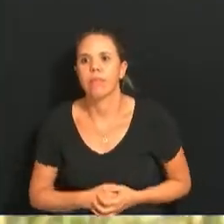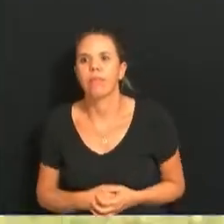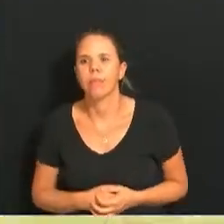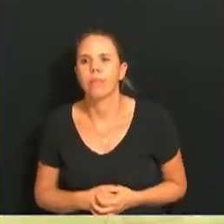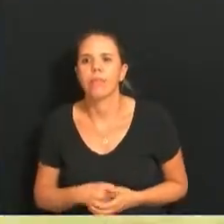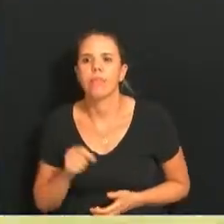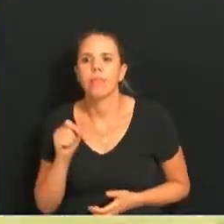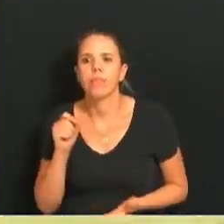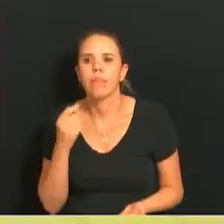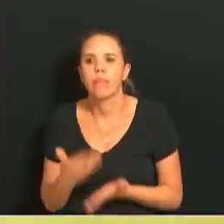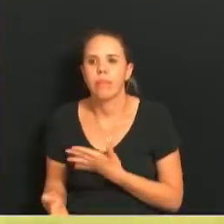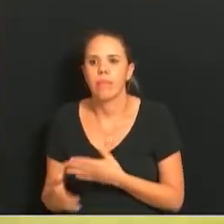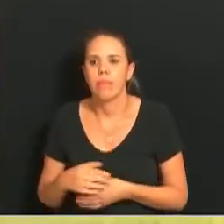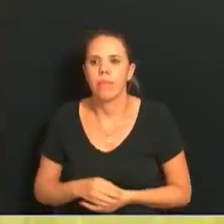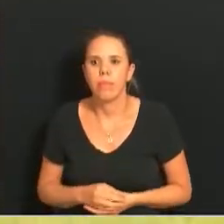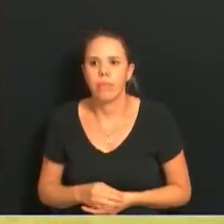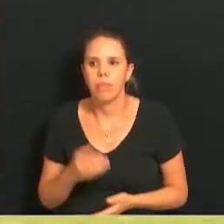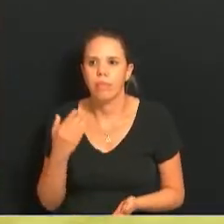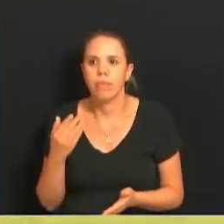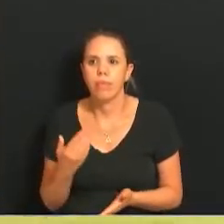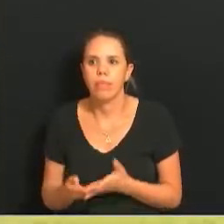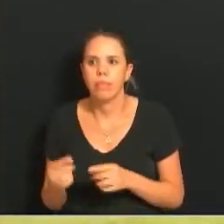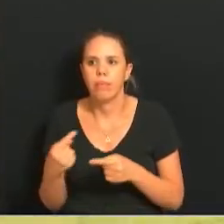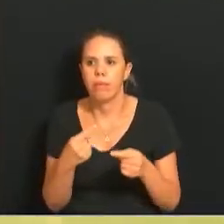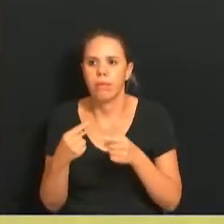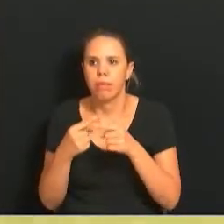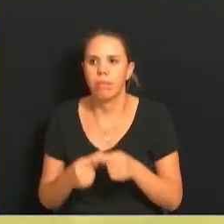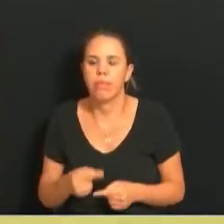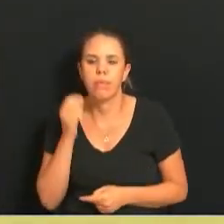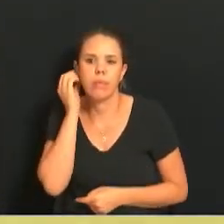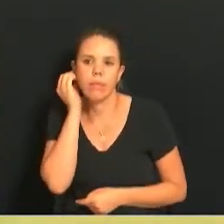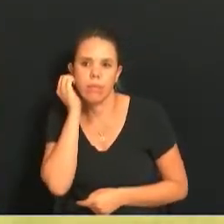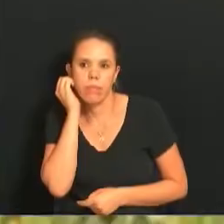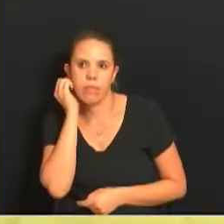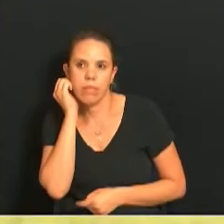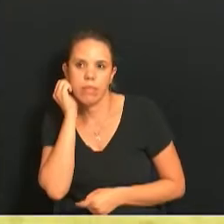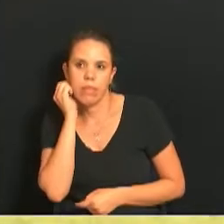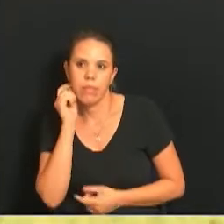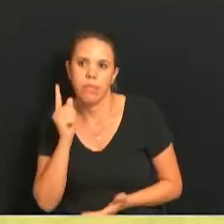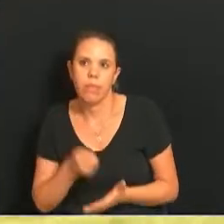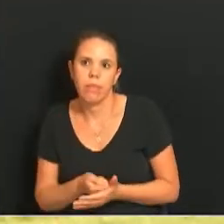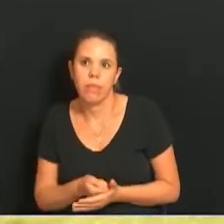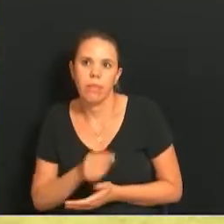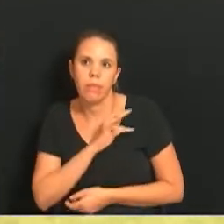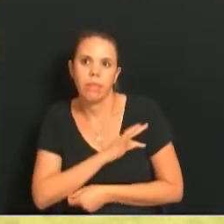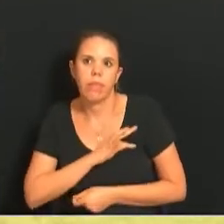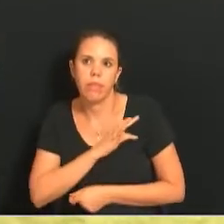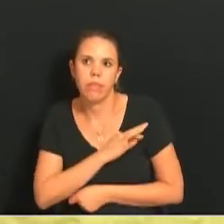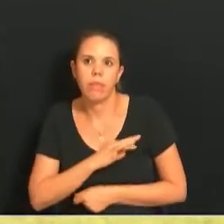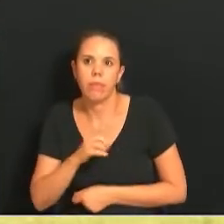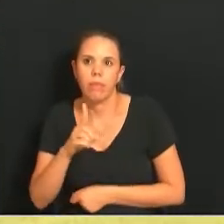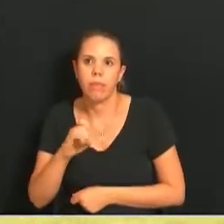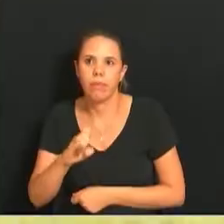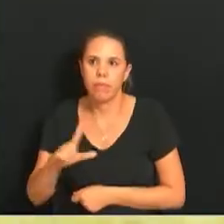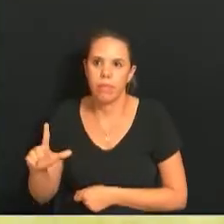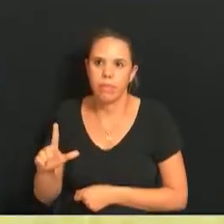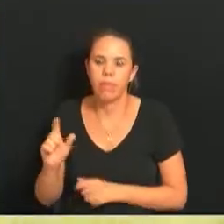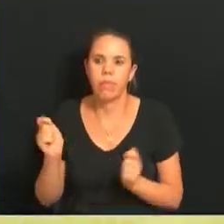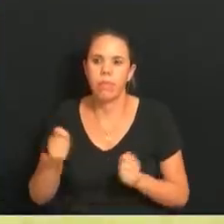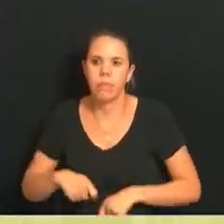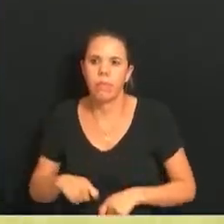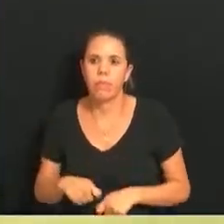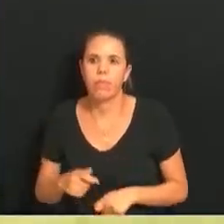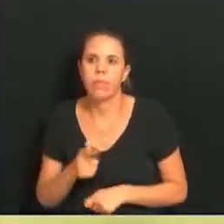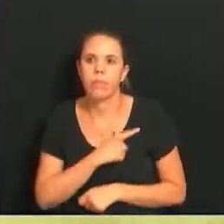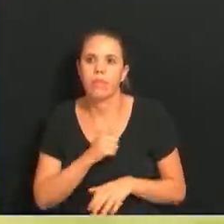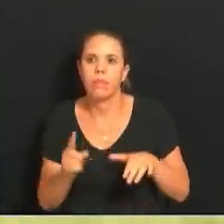quem perder dá adeus à competição. Para o duelo decisivo, o técnico Daniel Paulista pode contar com o